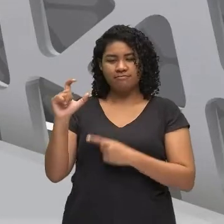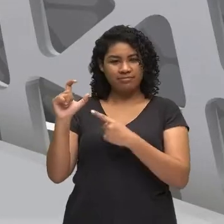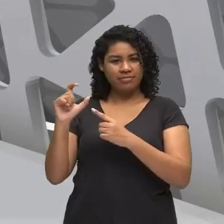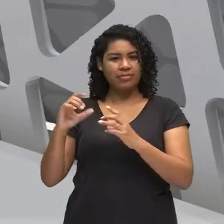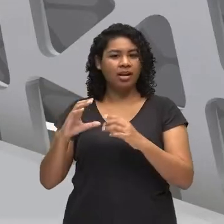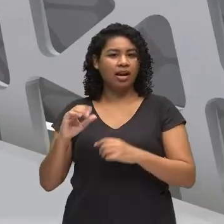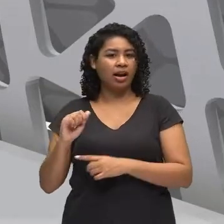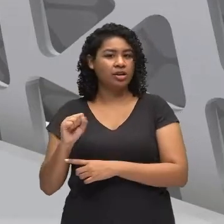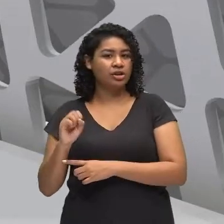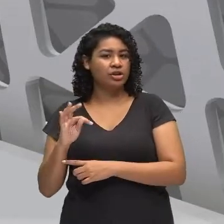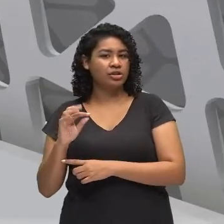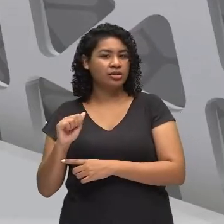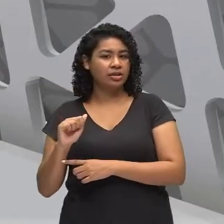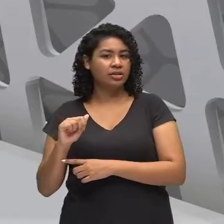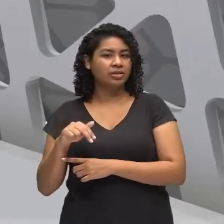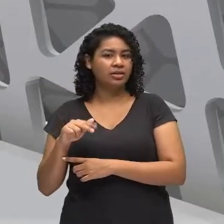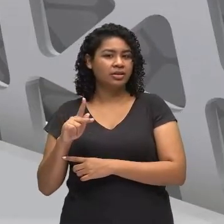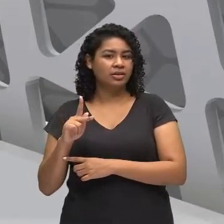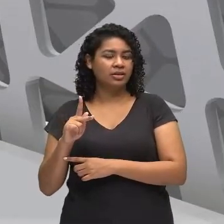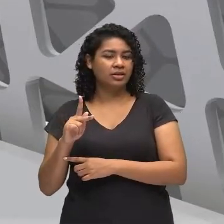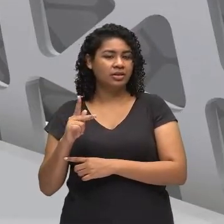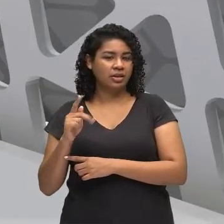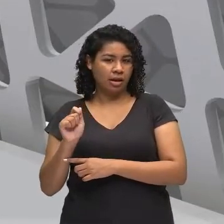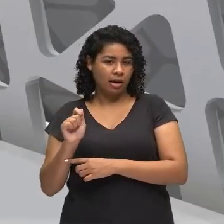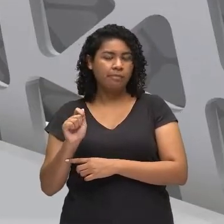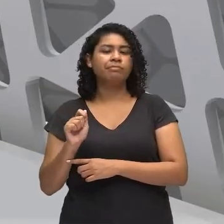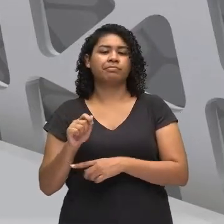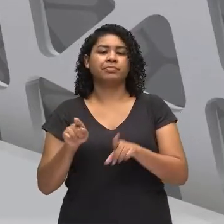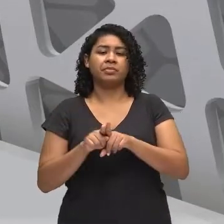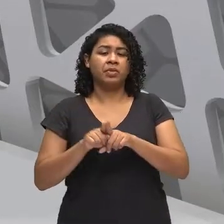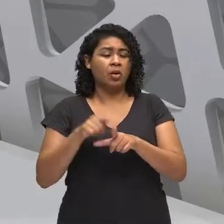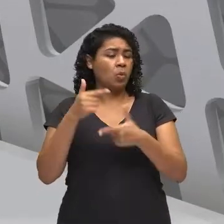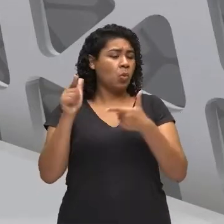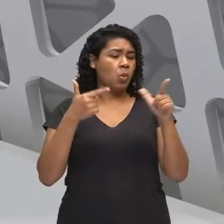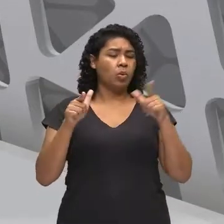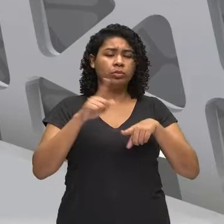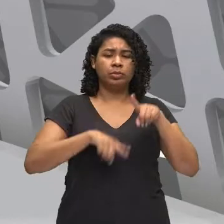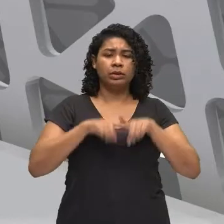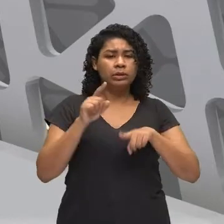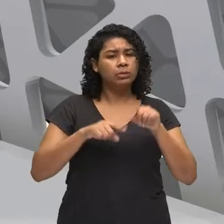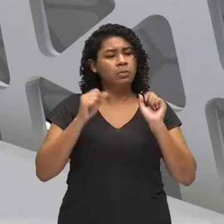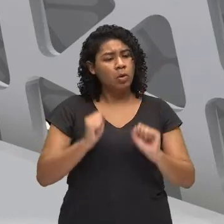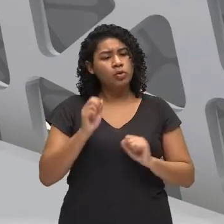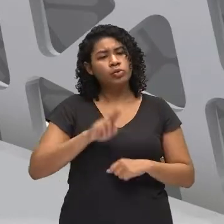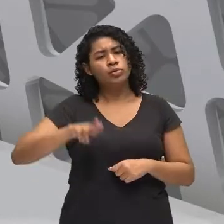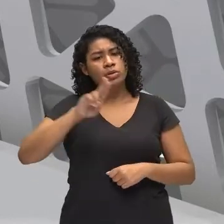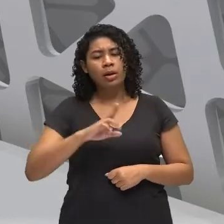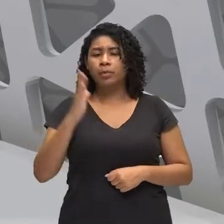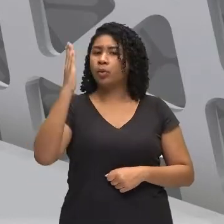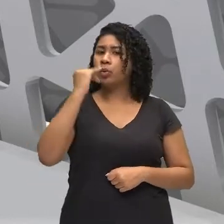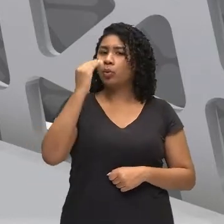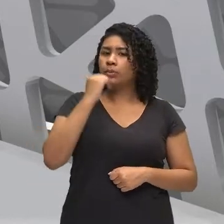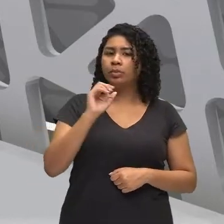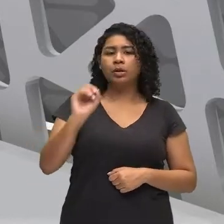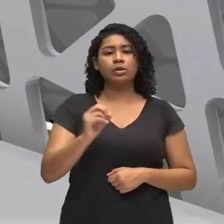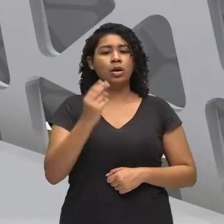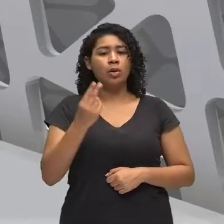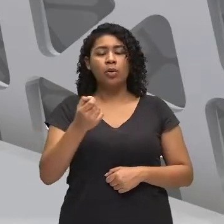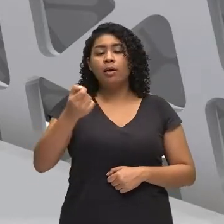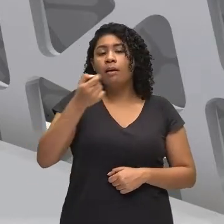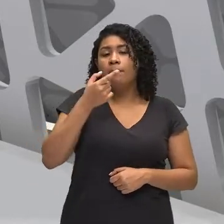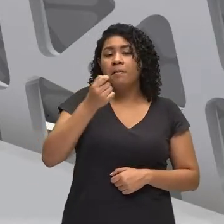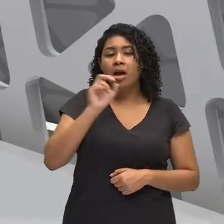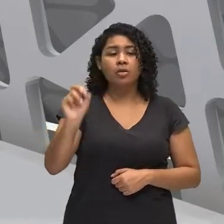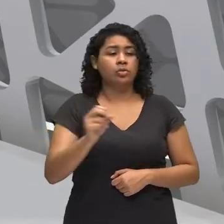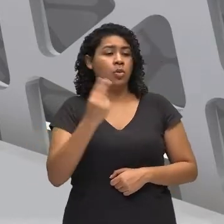produtos que poderiam ser utilizados na culinária para se fazer remédios, para se fazer perfumes e que